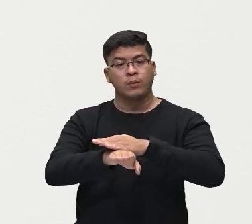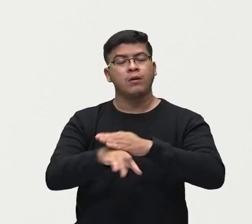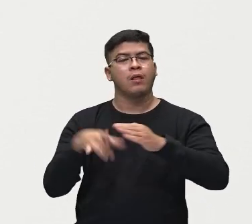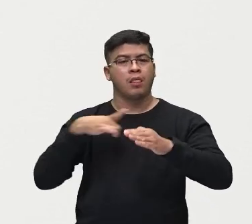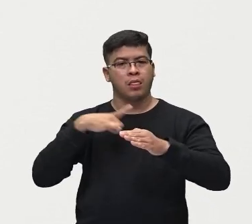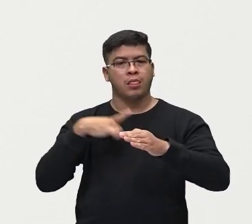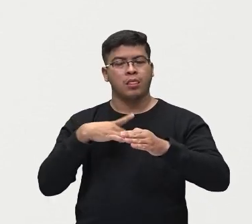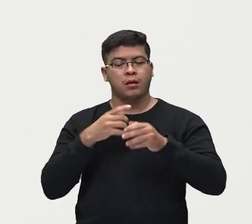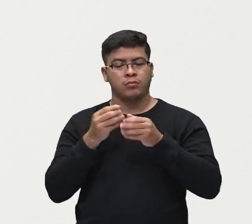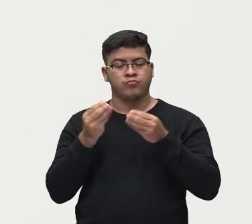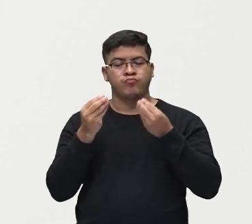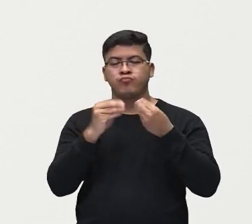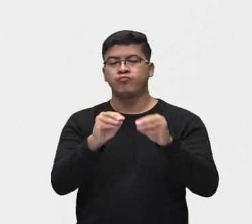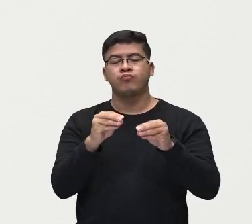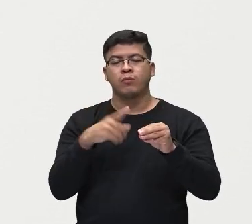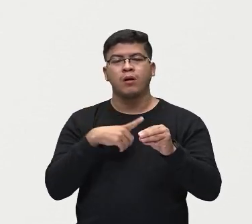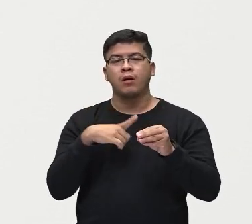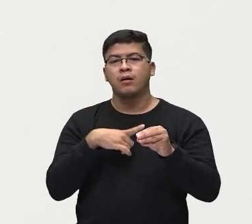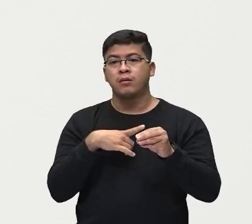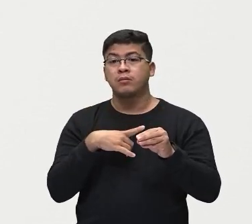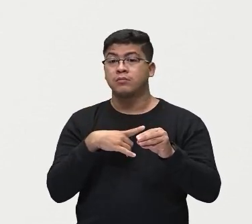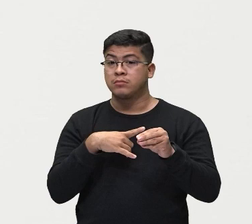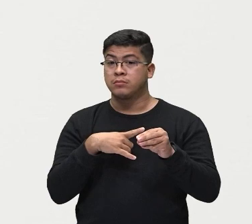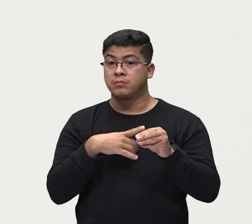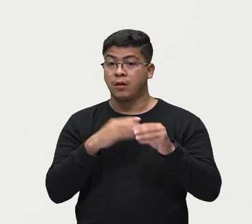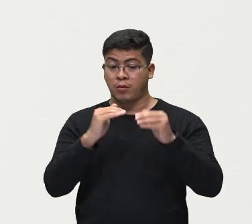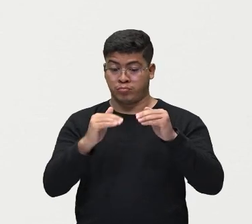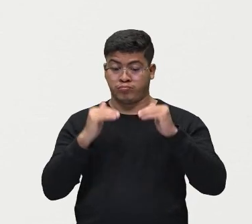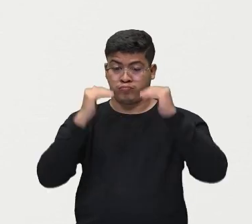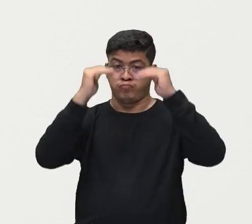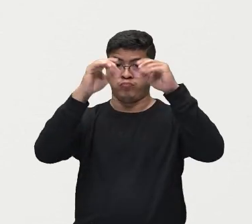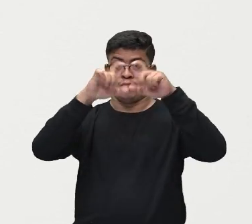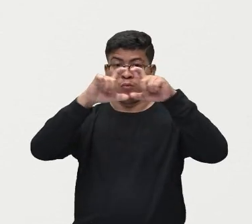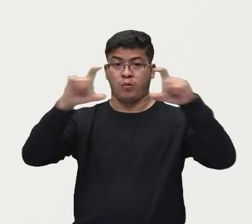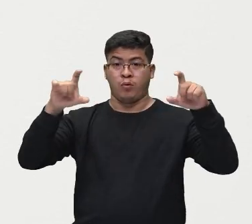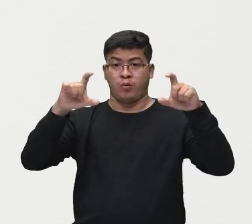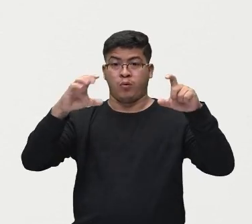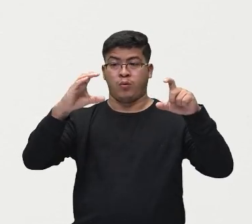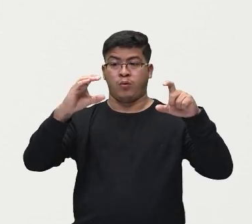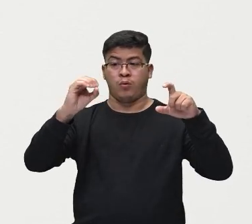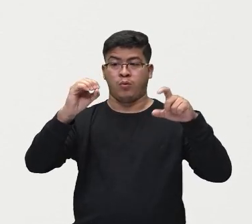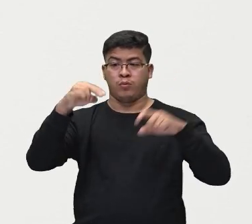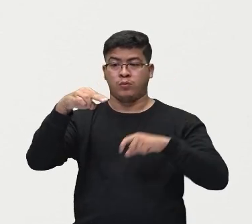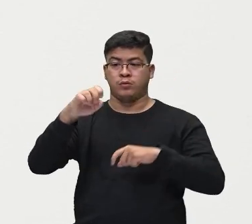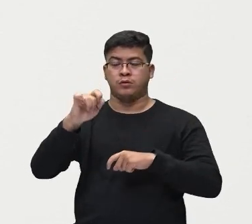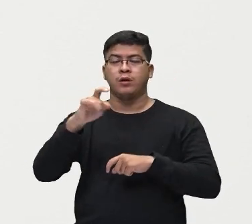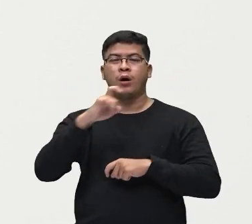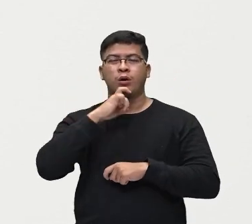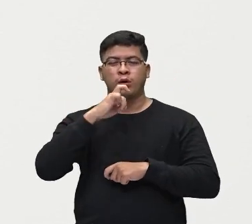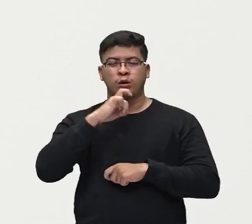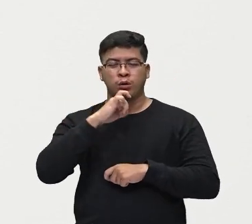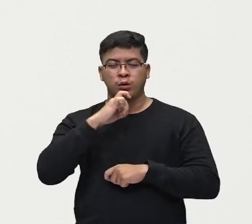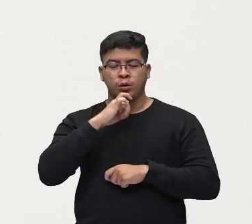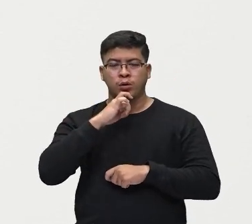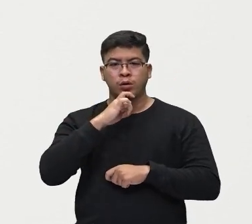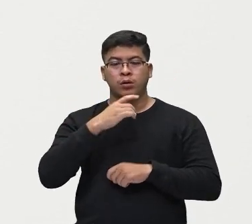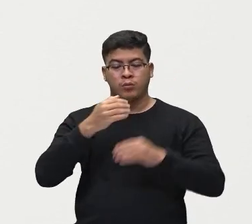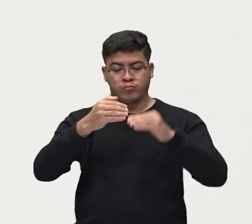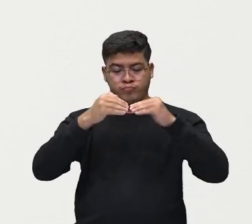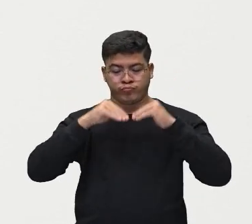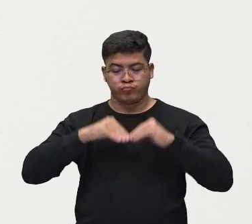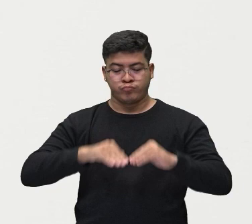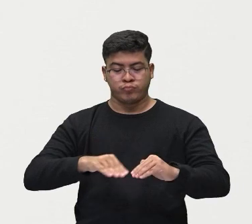colocado dentro, tanto na parte de cima, que é o congelador, quanto na parte de